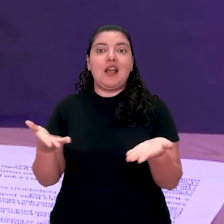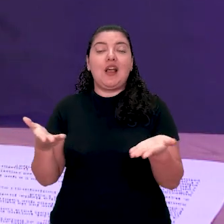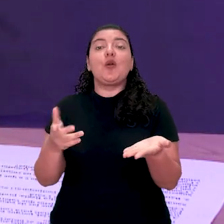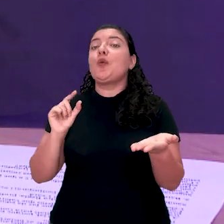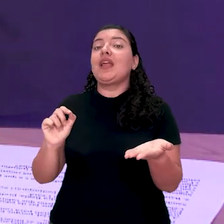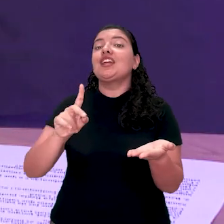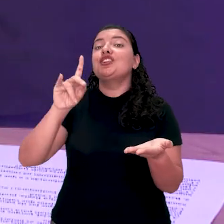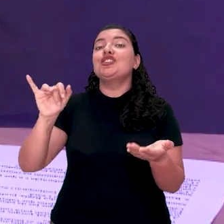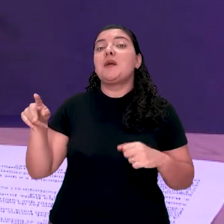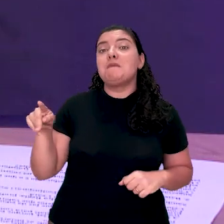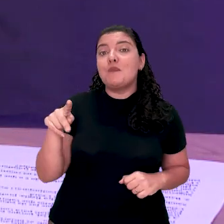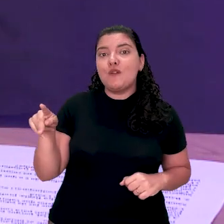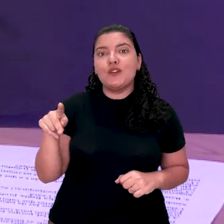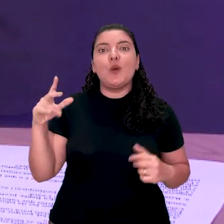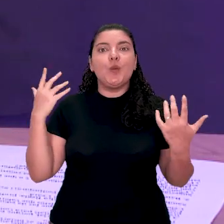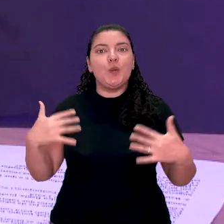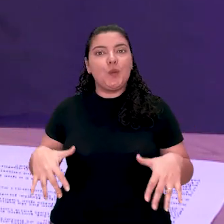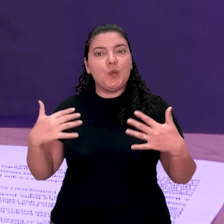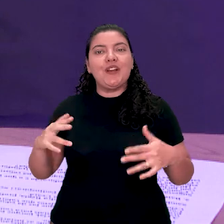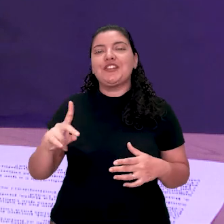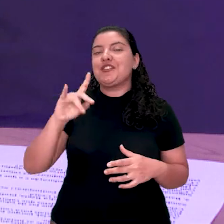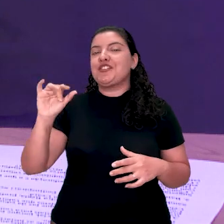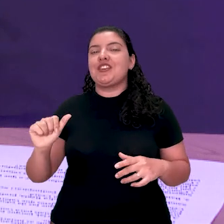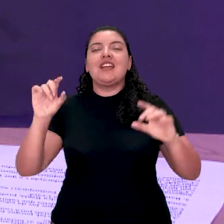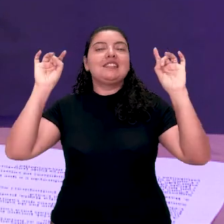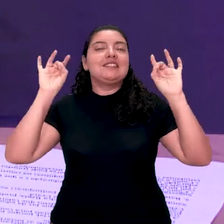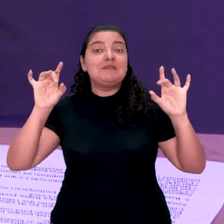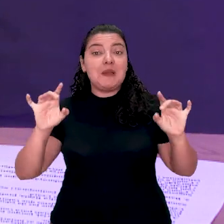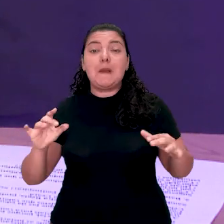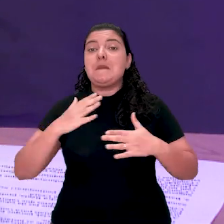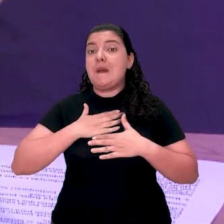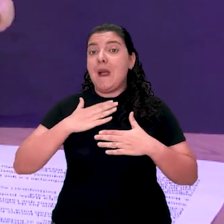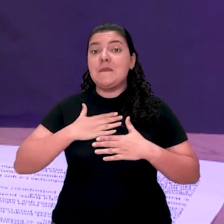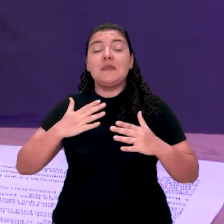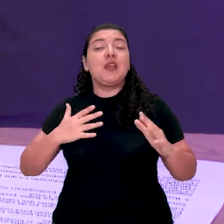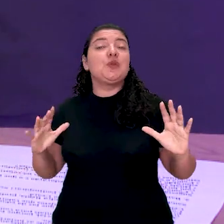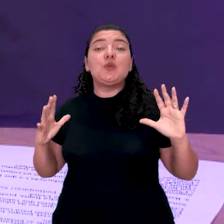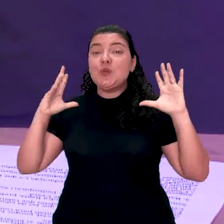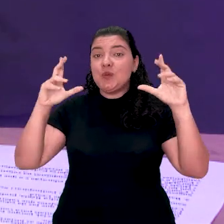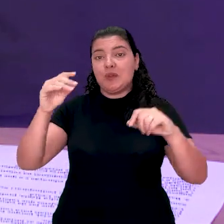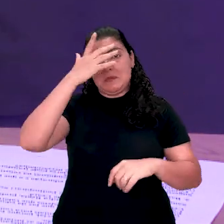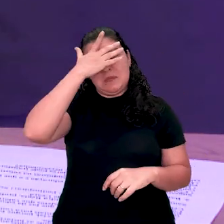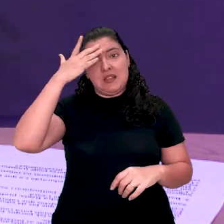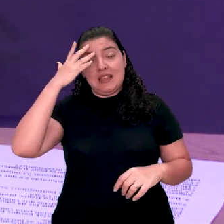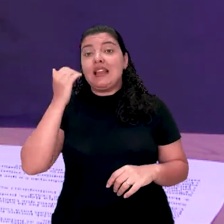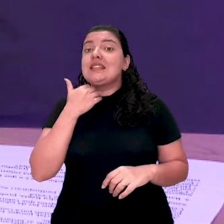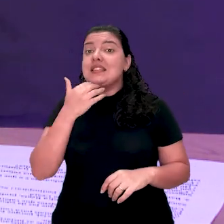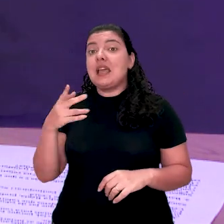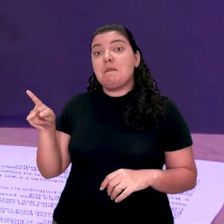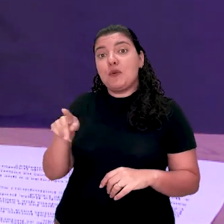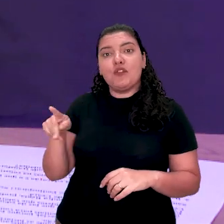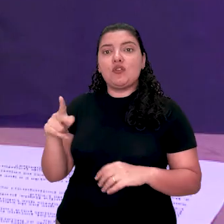do Professor. E é um dia muito especial para mim e para todos, né? Sem professor a gente não seria